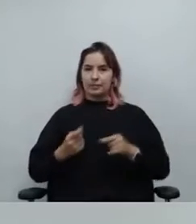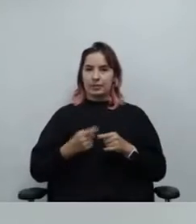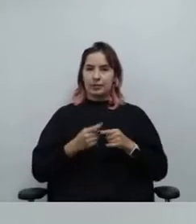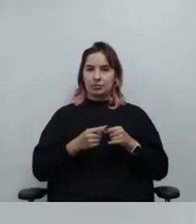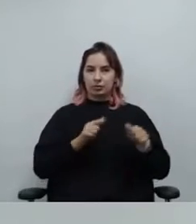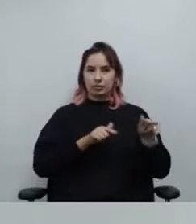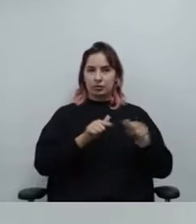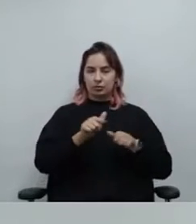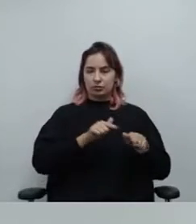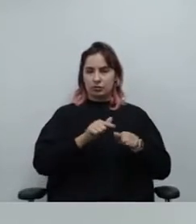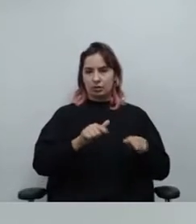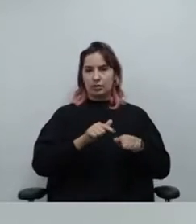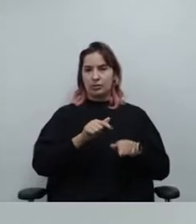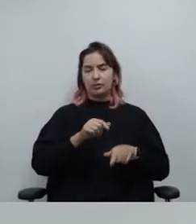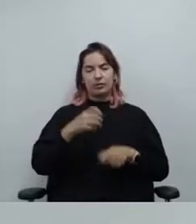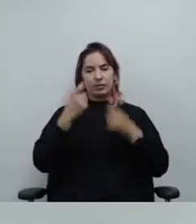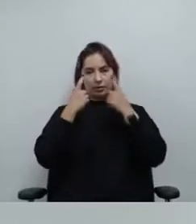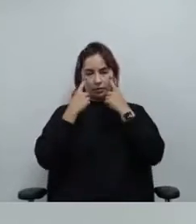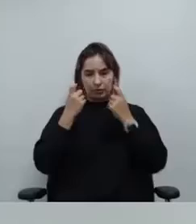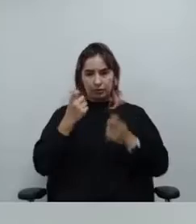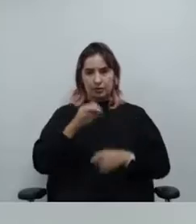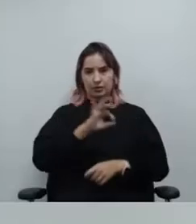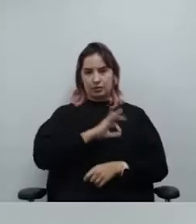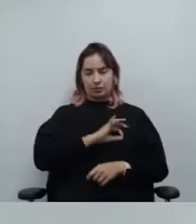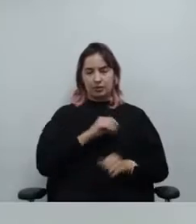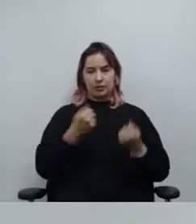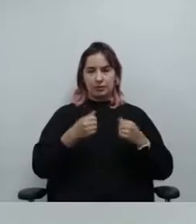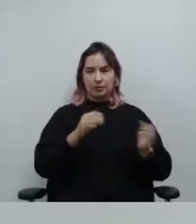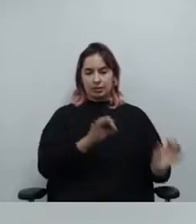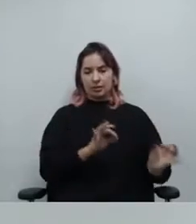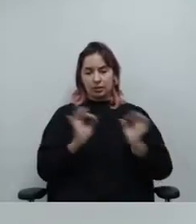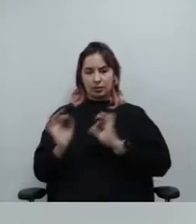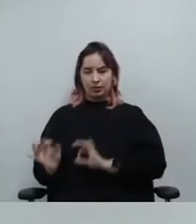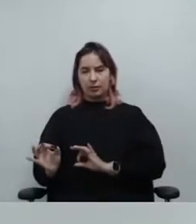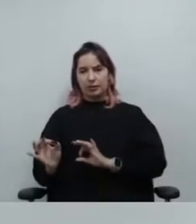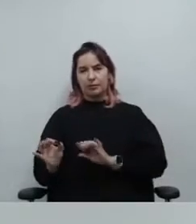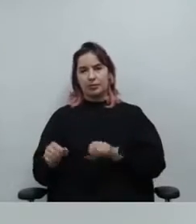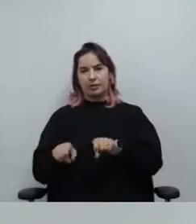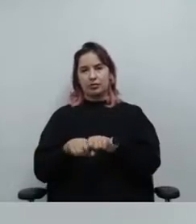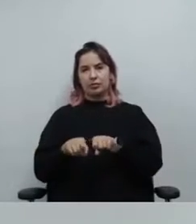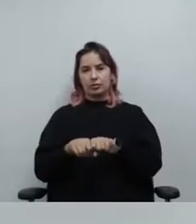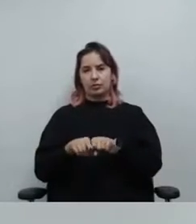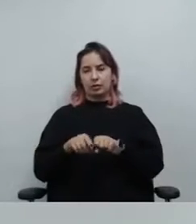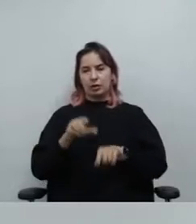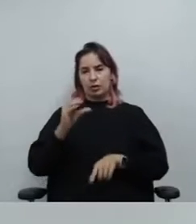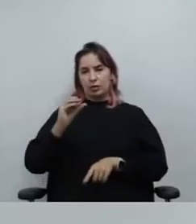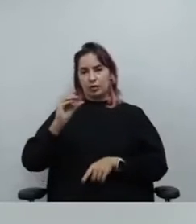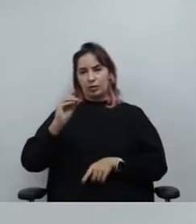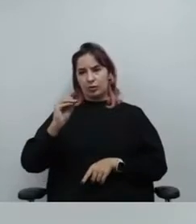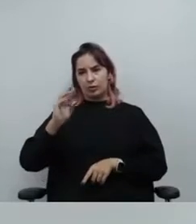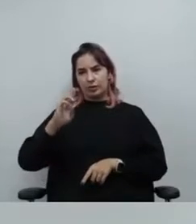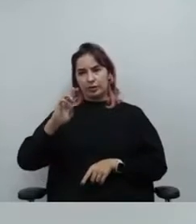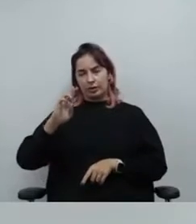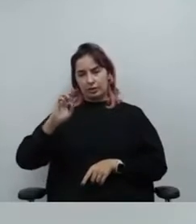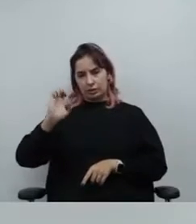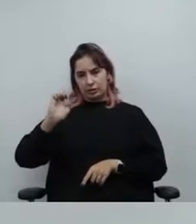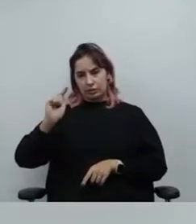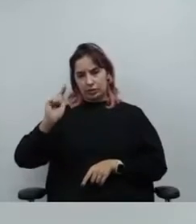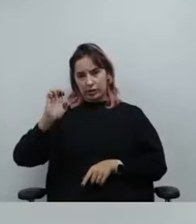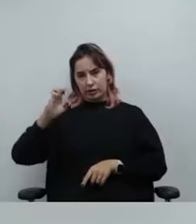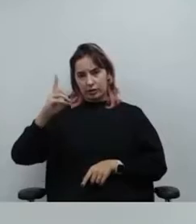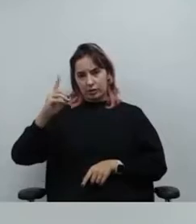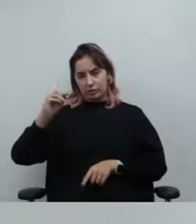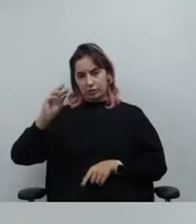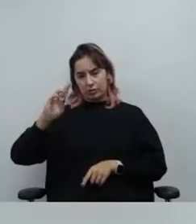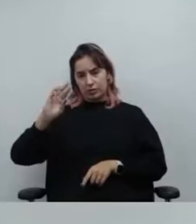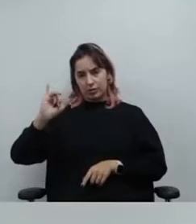tema da violência policial exige tanto acompanhamento do inquérito policial, na corregedoria, a adoção de demandas reparatórias que vão muito além